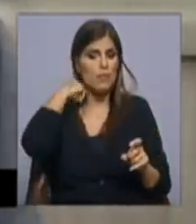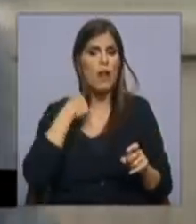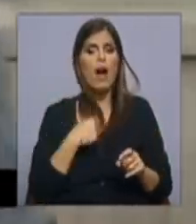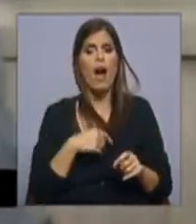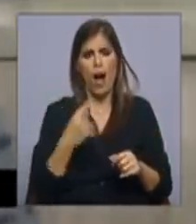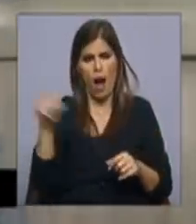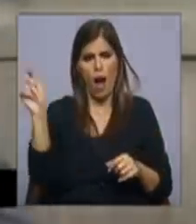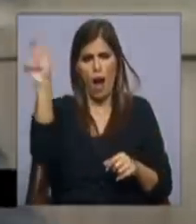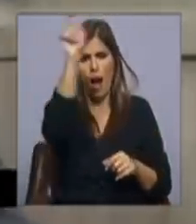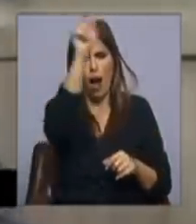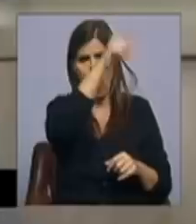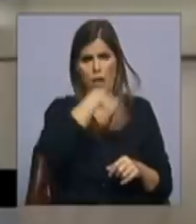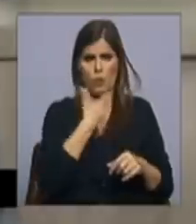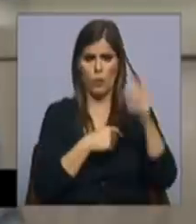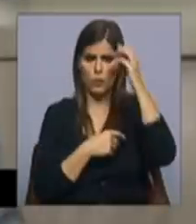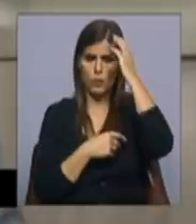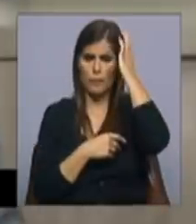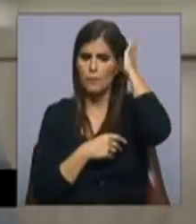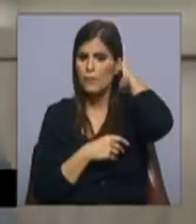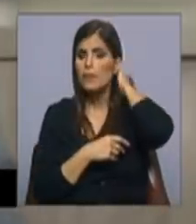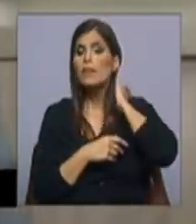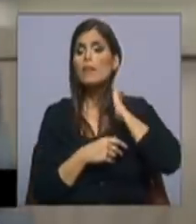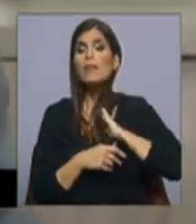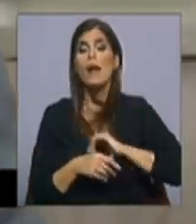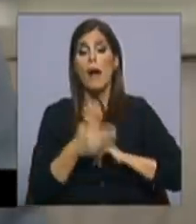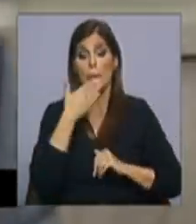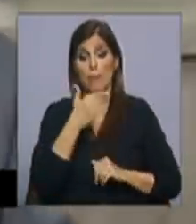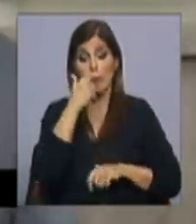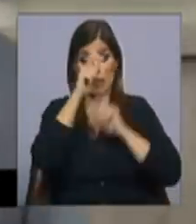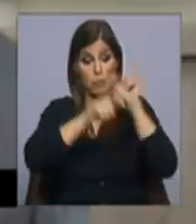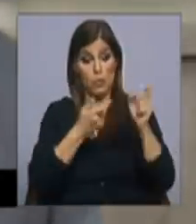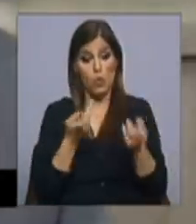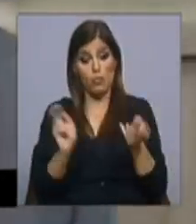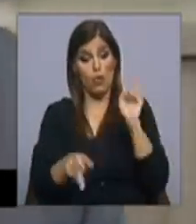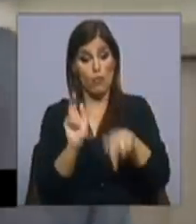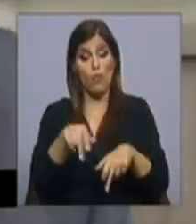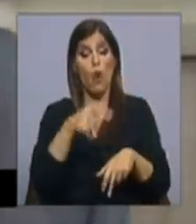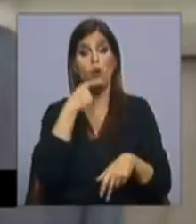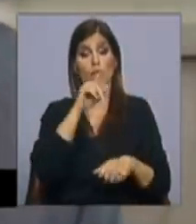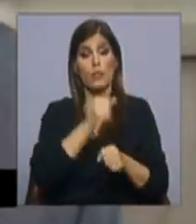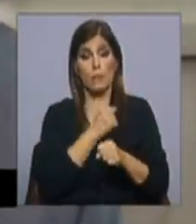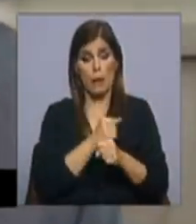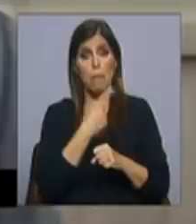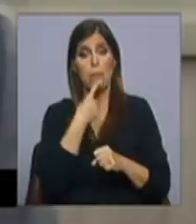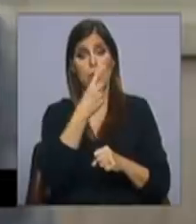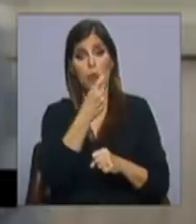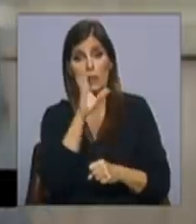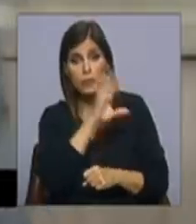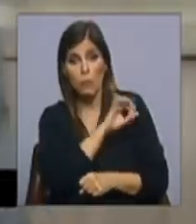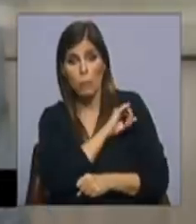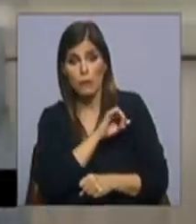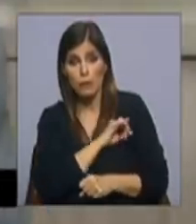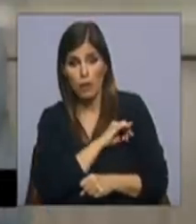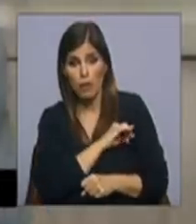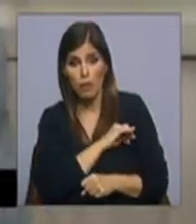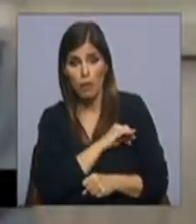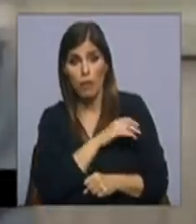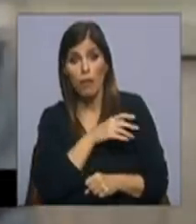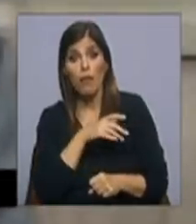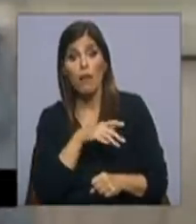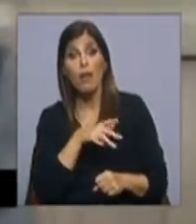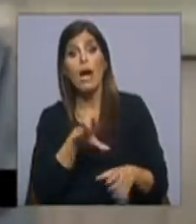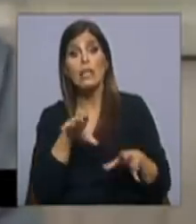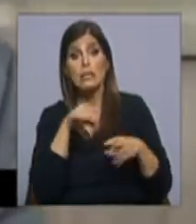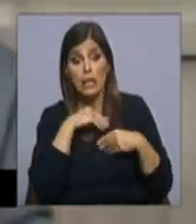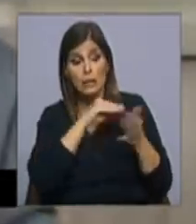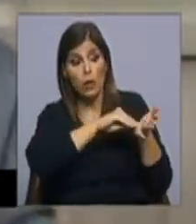mundo pedindo para que o povo volte a trabalhar, precisa perguntar se esse empresário está disposto a assinar um contrato